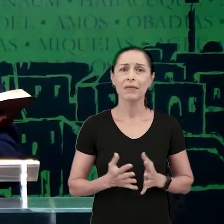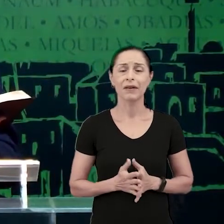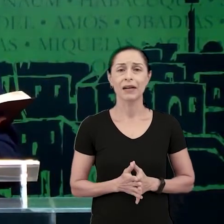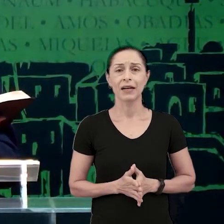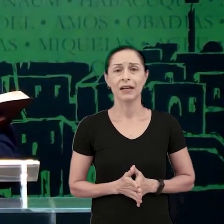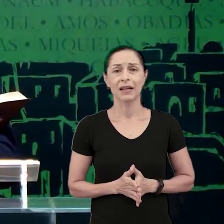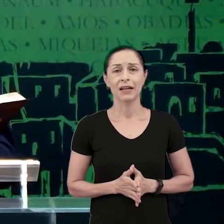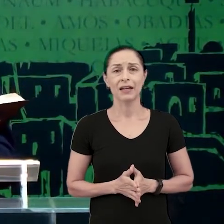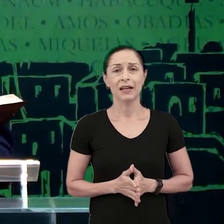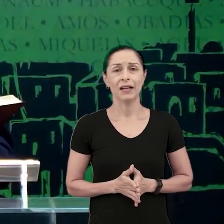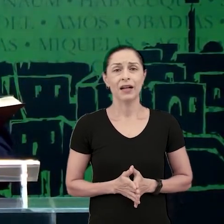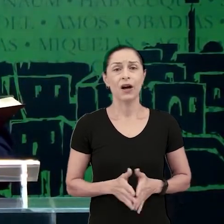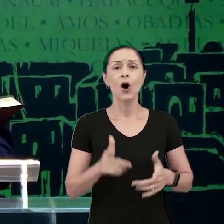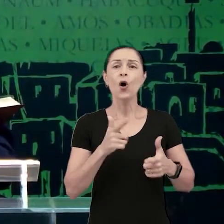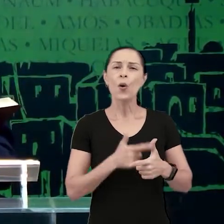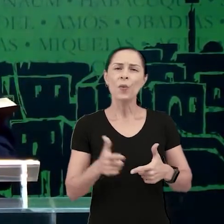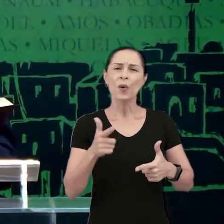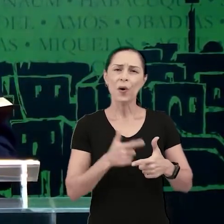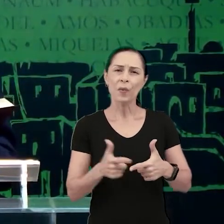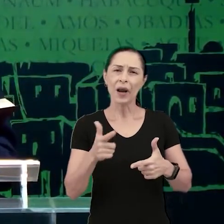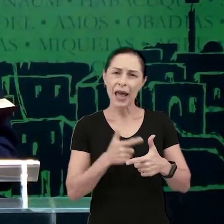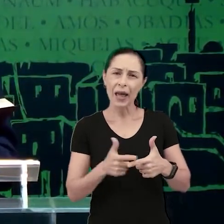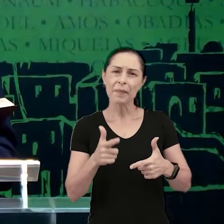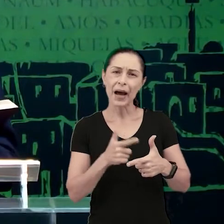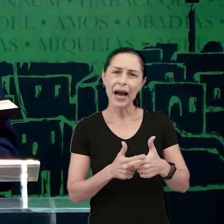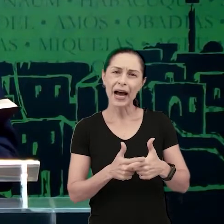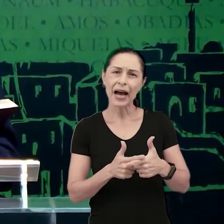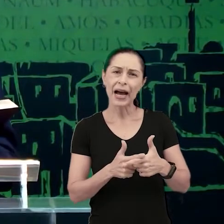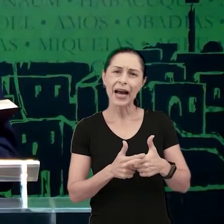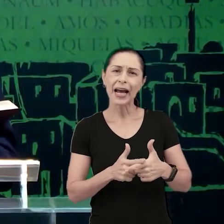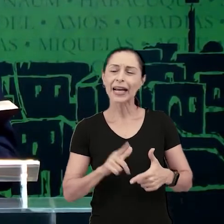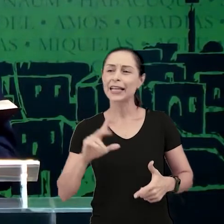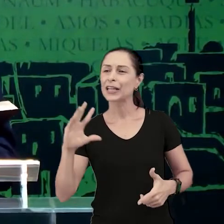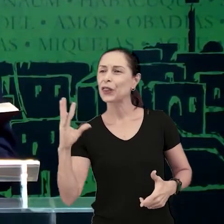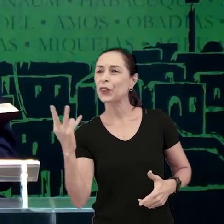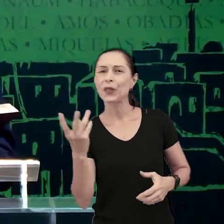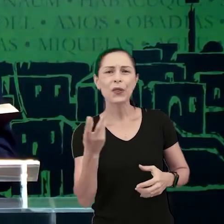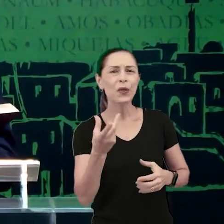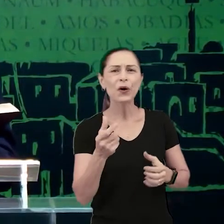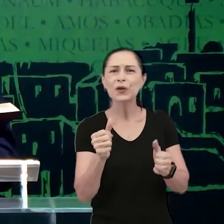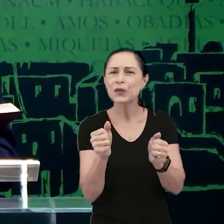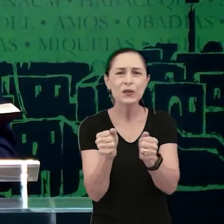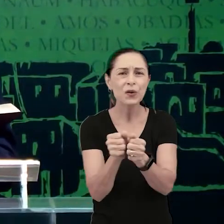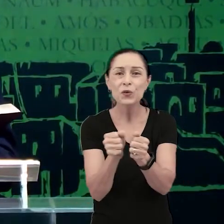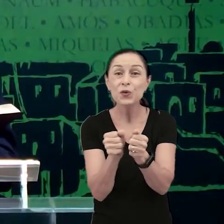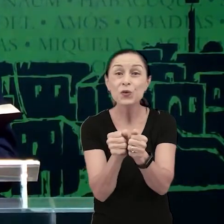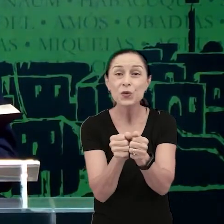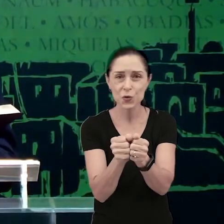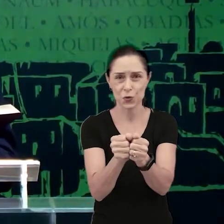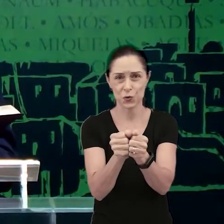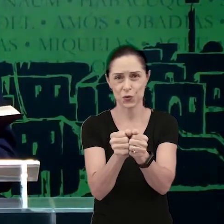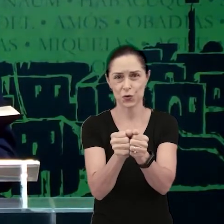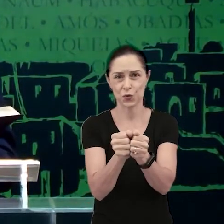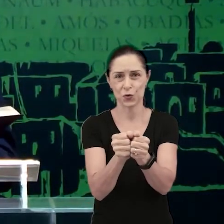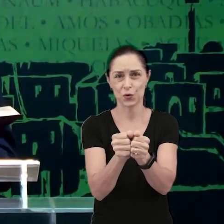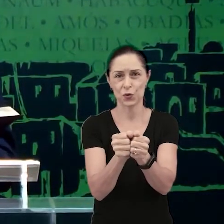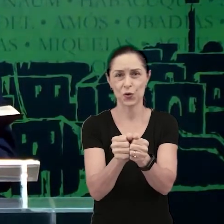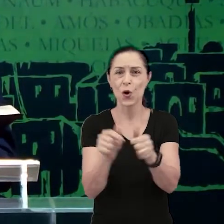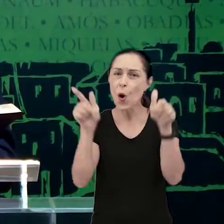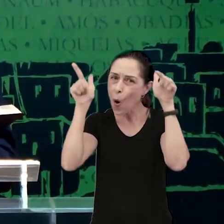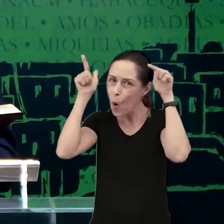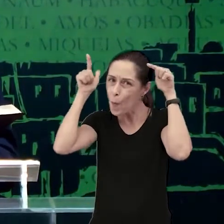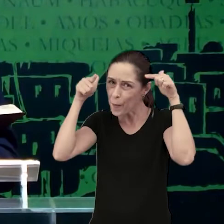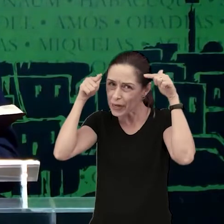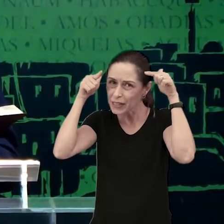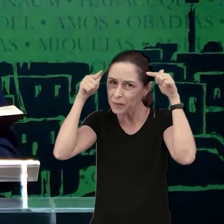Mas o problema é que tudo está domesticado, há um conluio, porque o poder executivo, o príncipe,